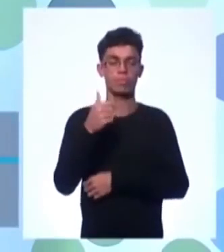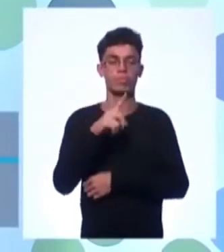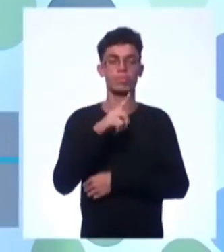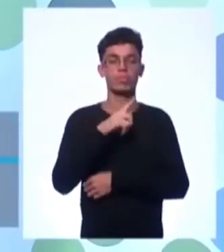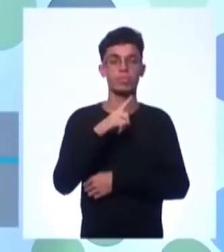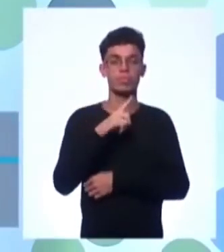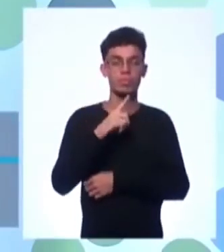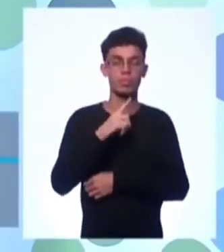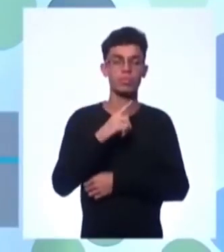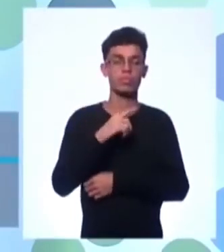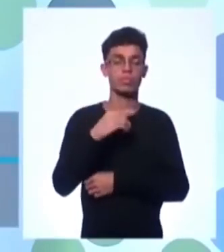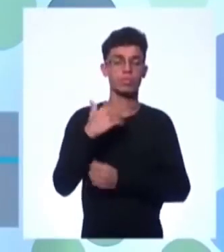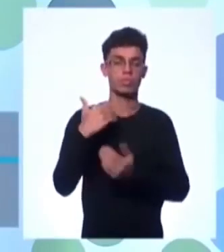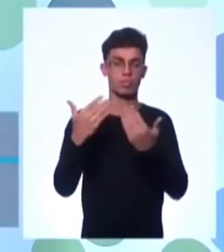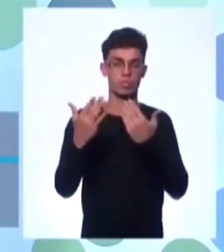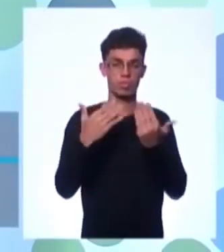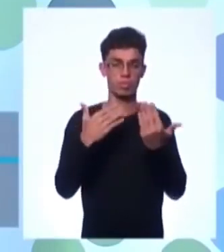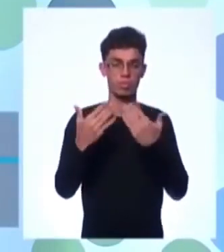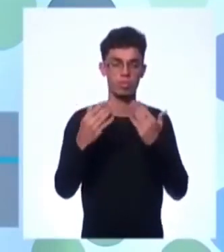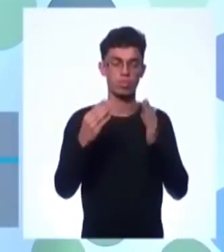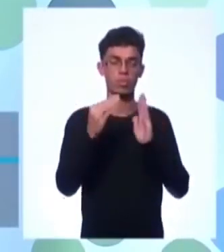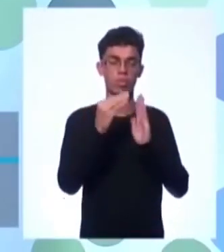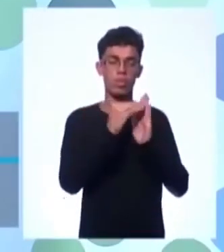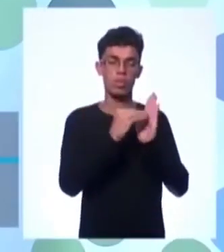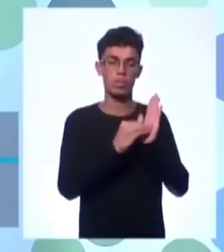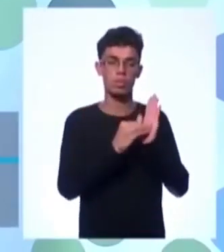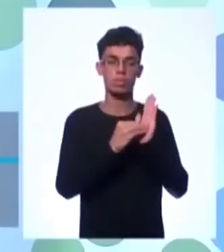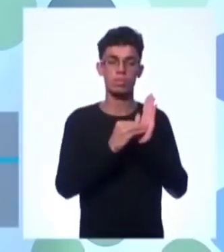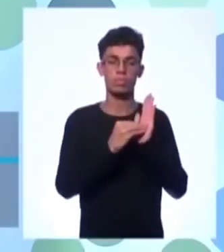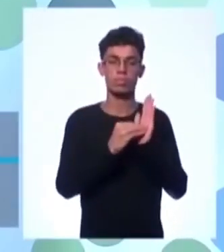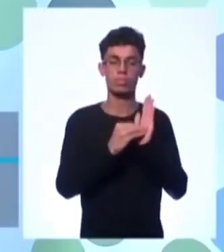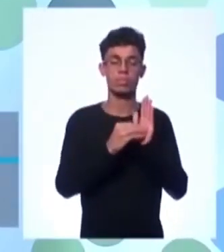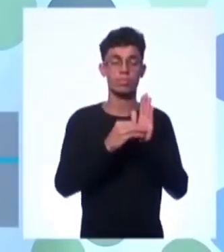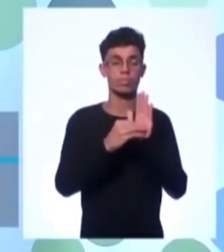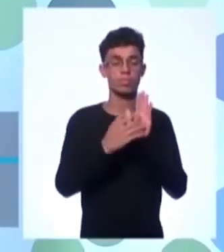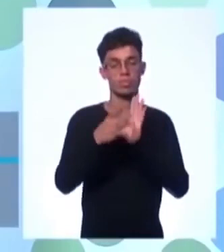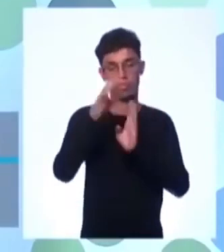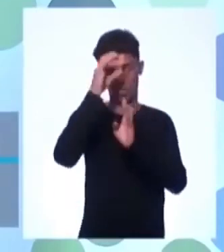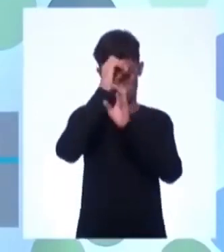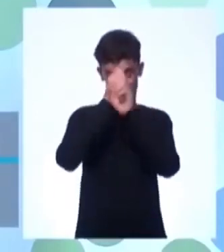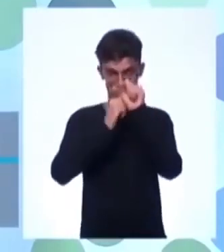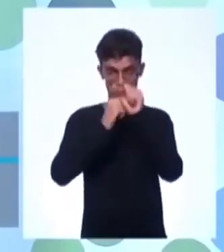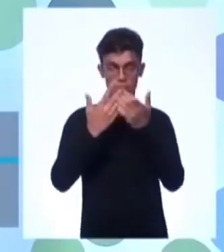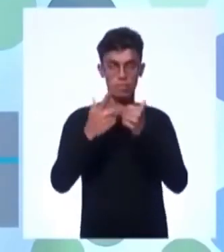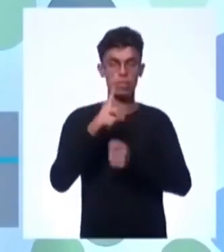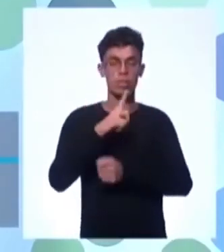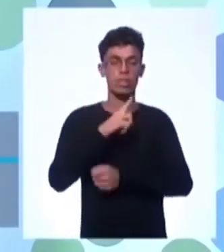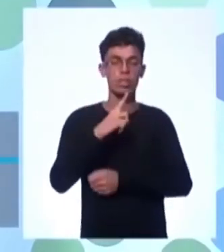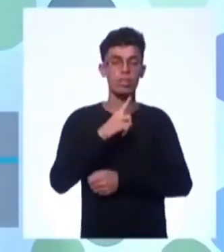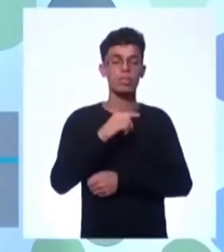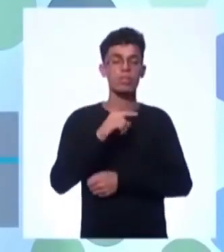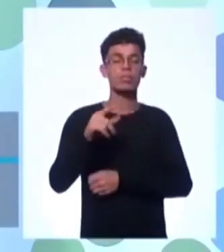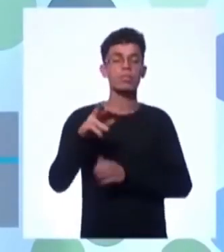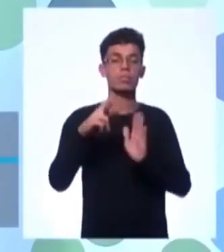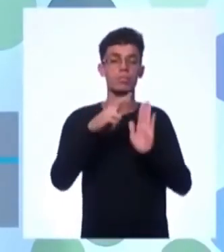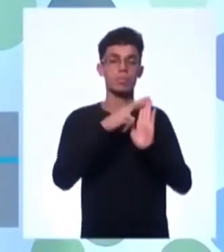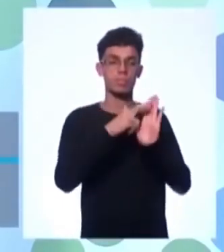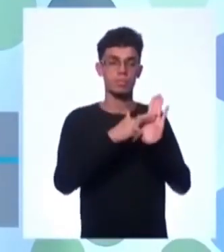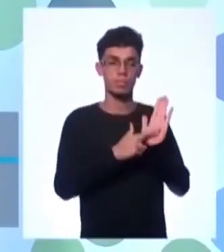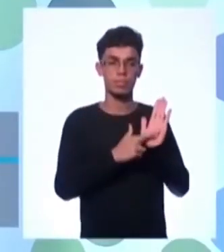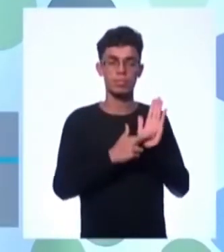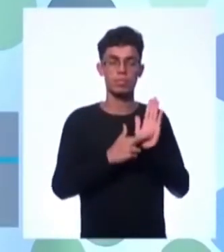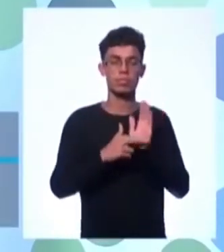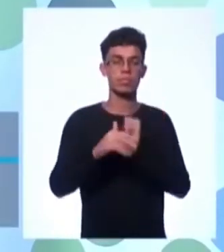aqui como discutir o que vai ser postado posteriormente, nós vamos aprender na aula. Então, existe uma chamada regra da mão direita, né?